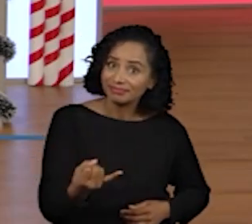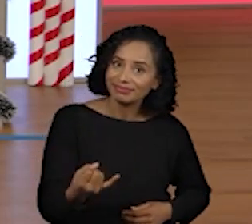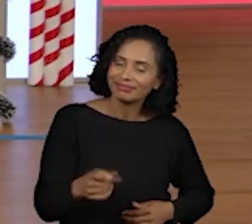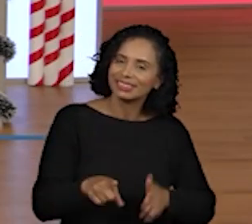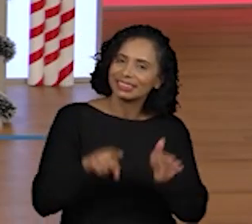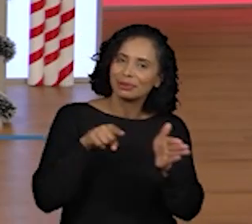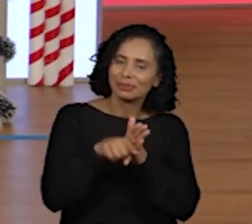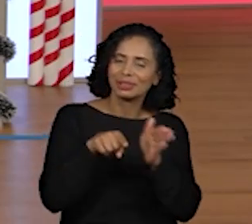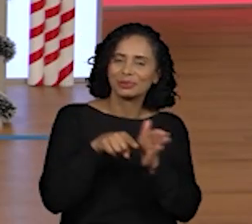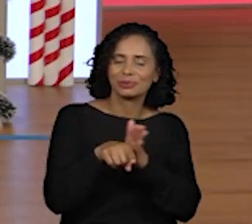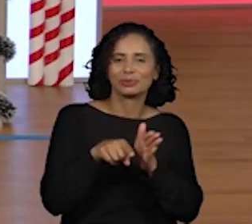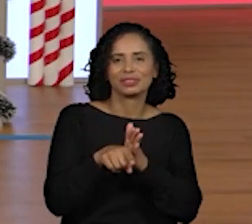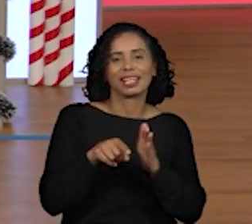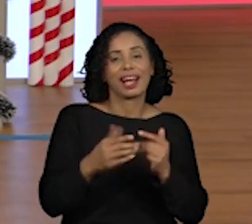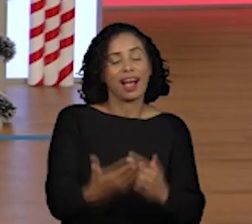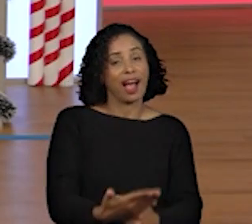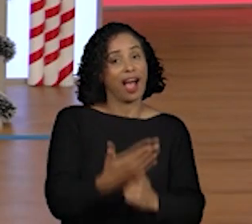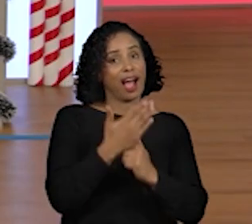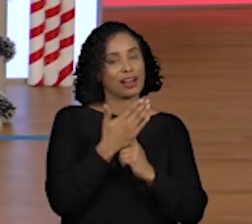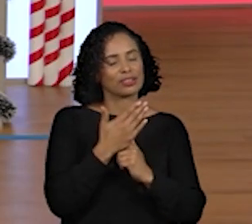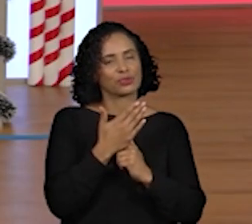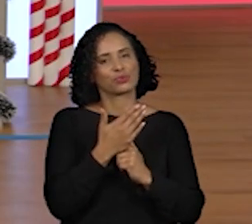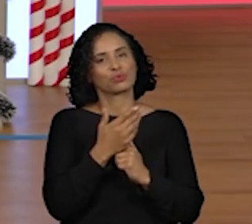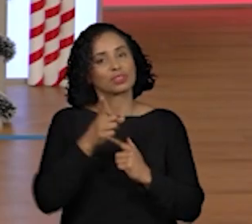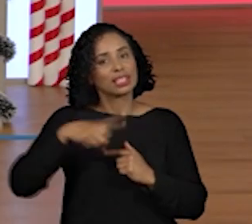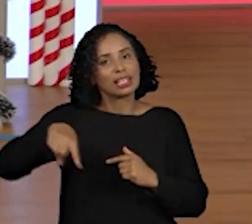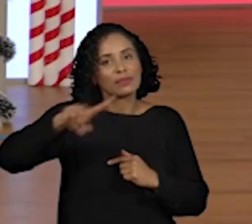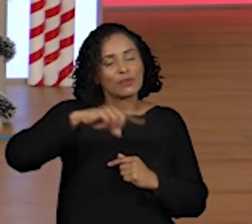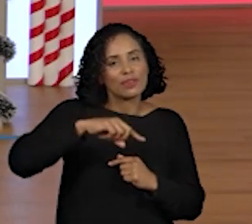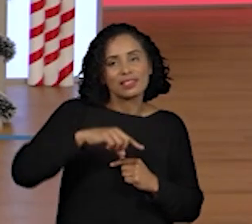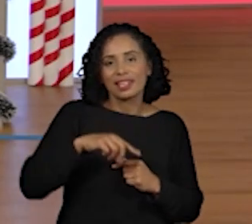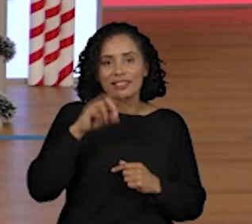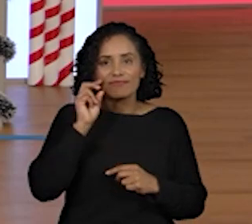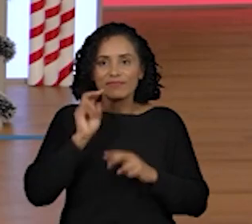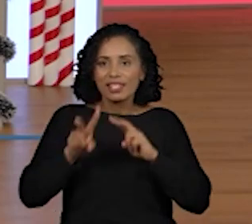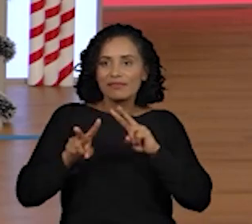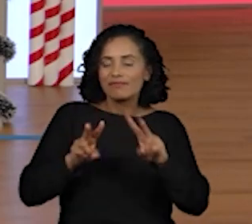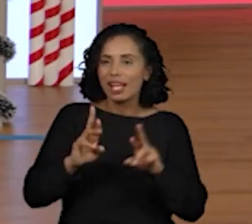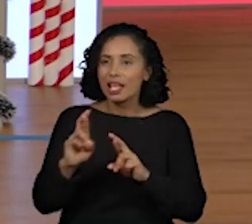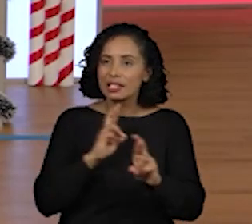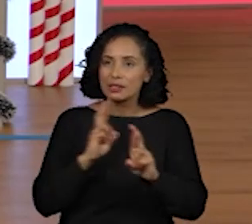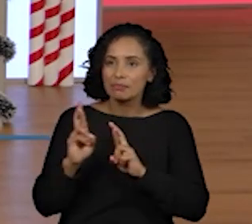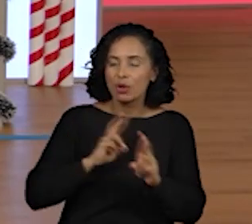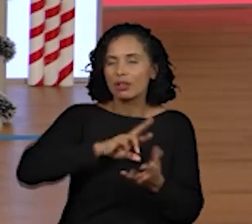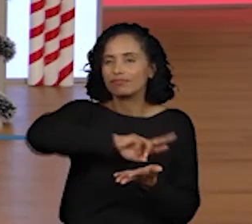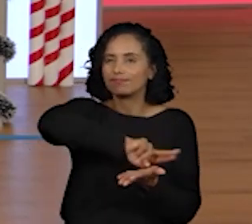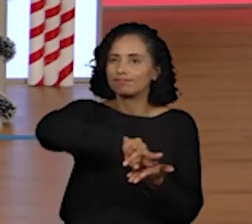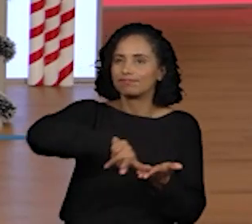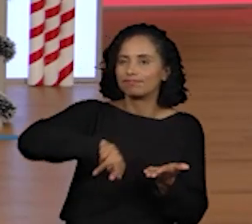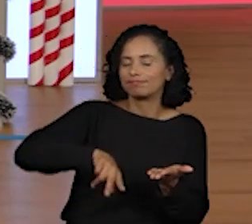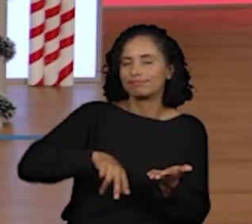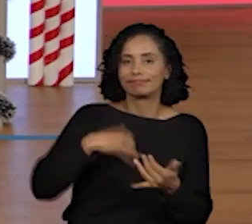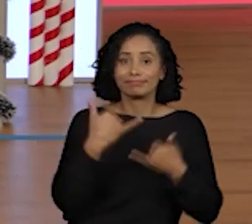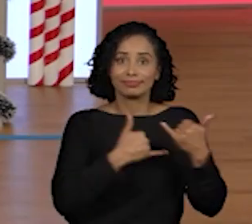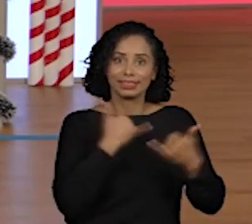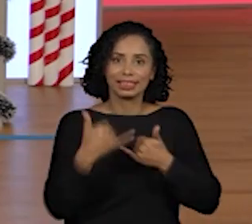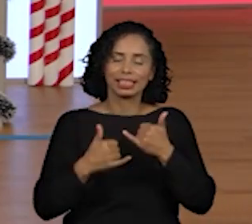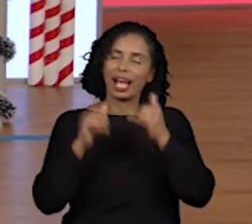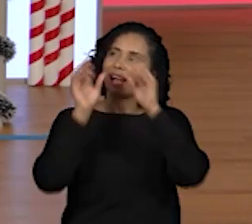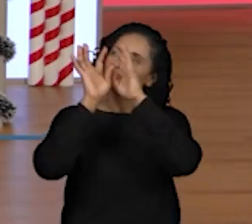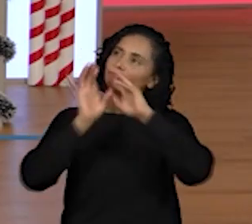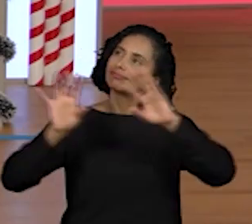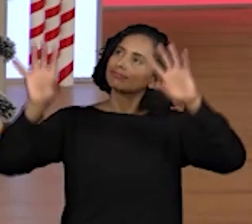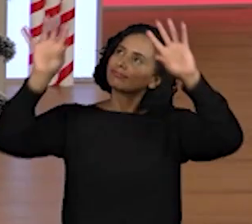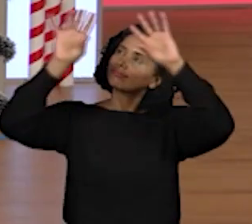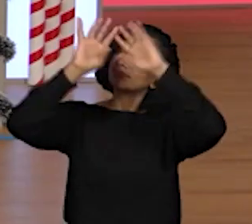traz como proposta ouvir várias respostas e brincar com a imaginação. O que poderia ser? Eu